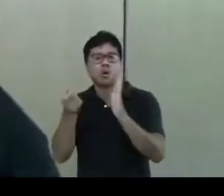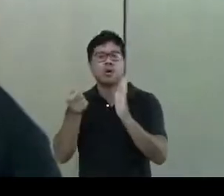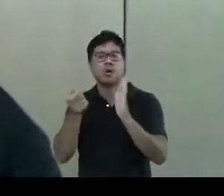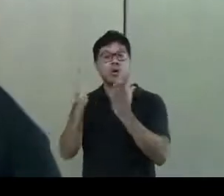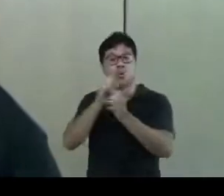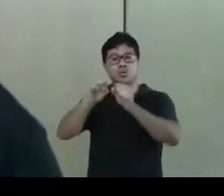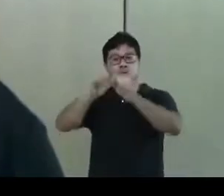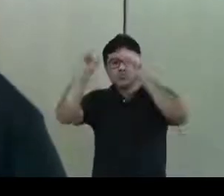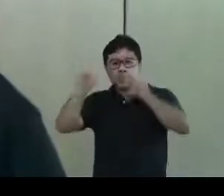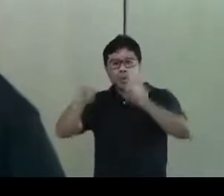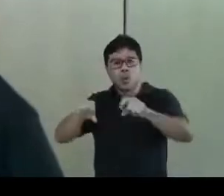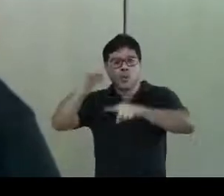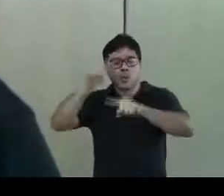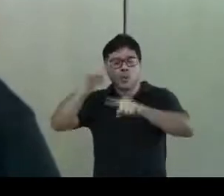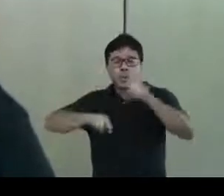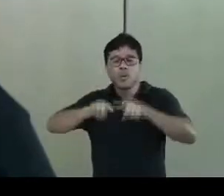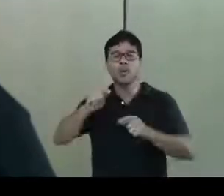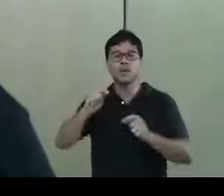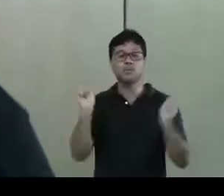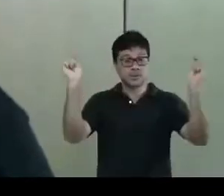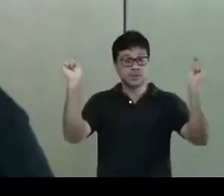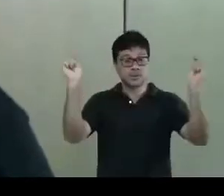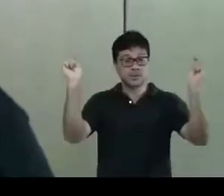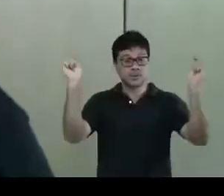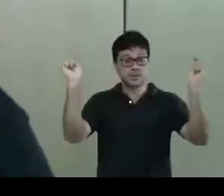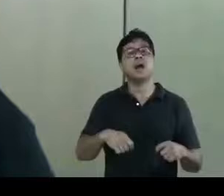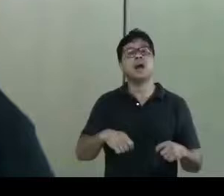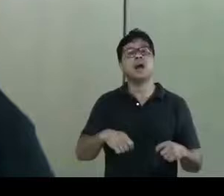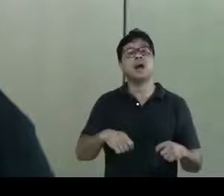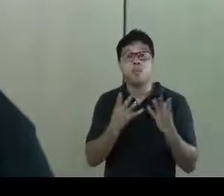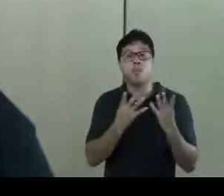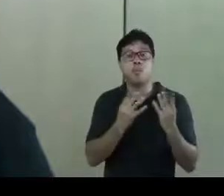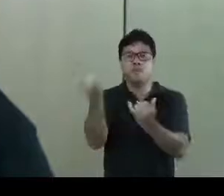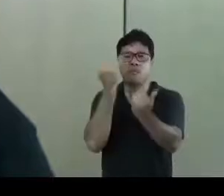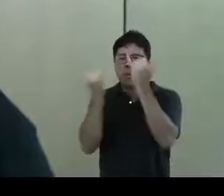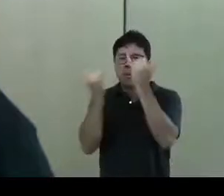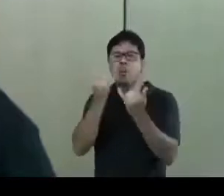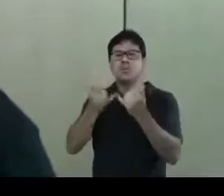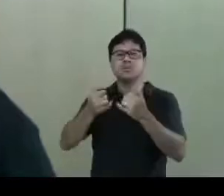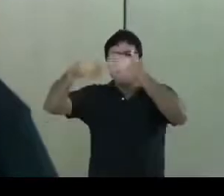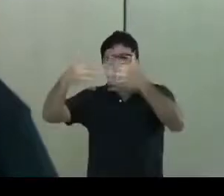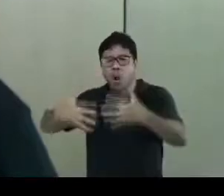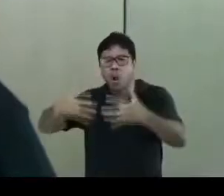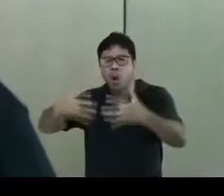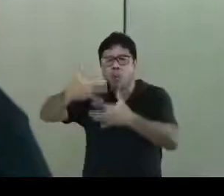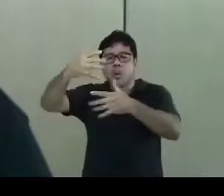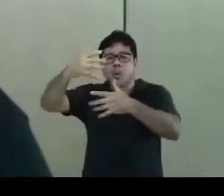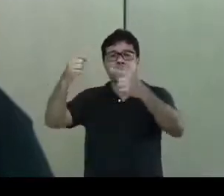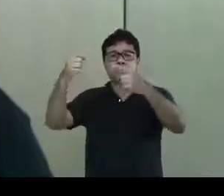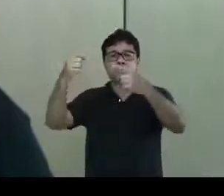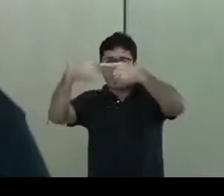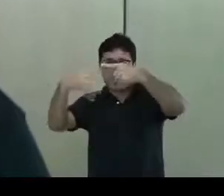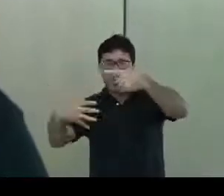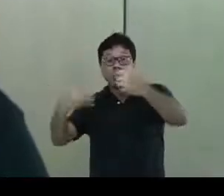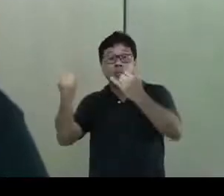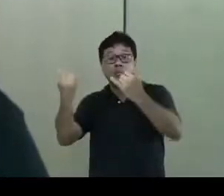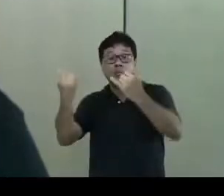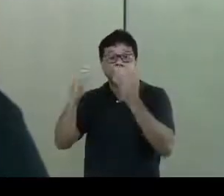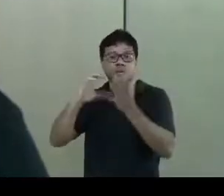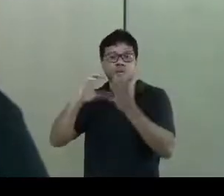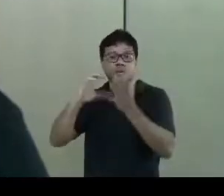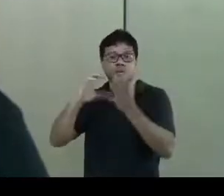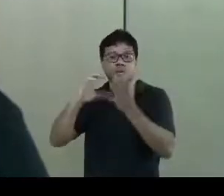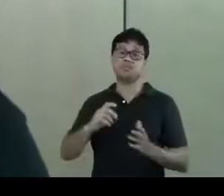determinadas ferramentas, é possível trabalhar com um grande volume de informação e de dados. Então, a partir disso, a gente consegue,